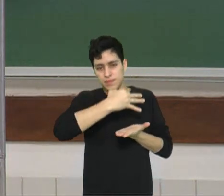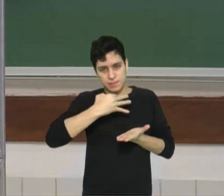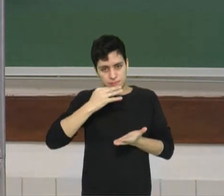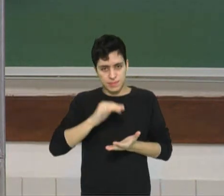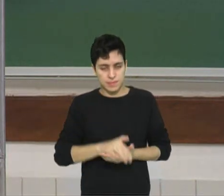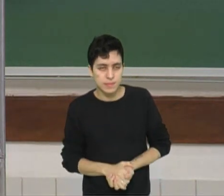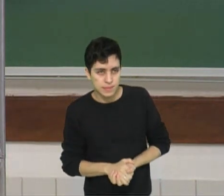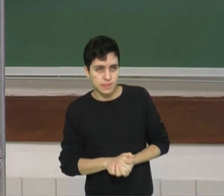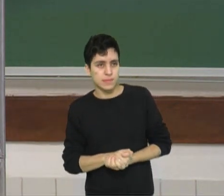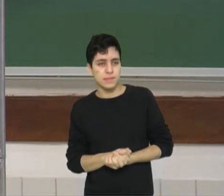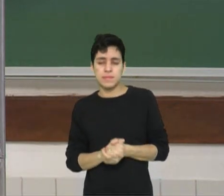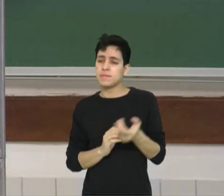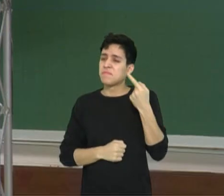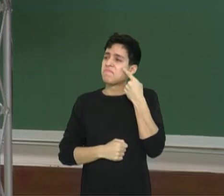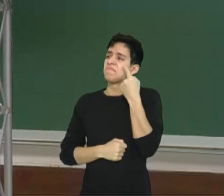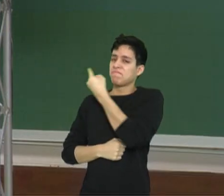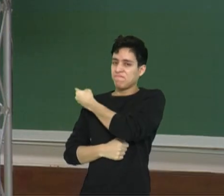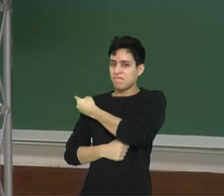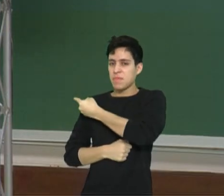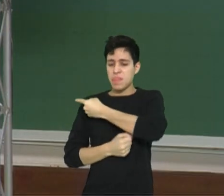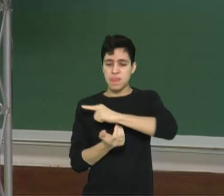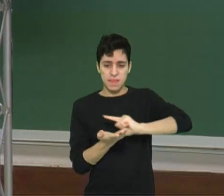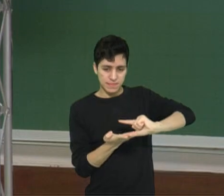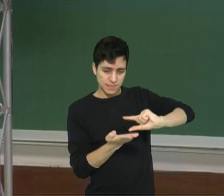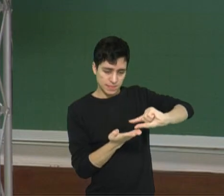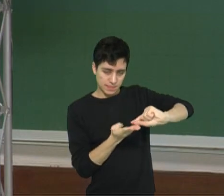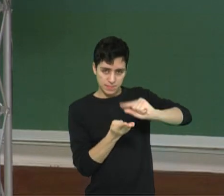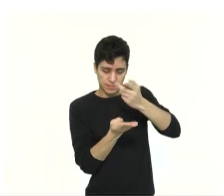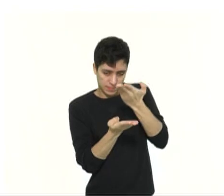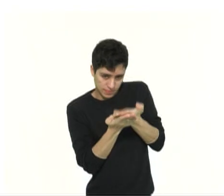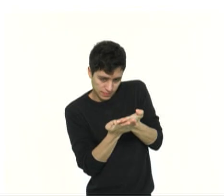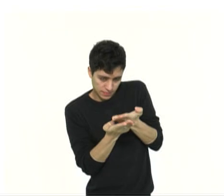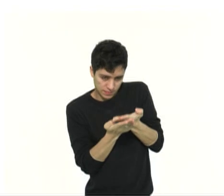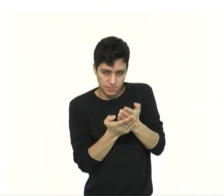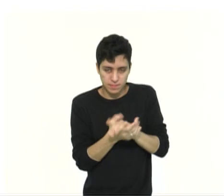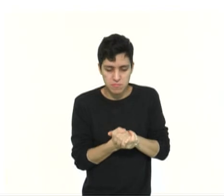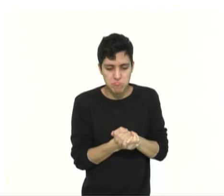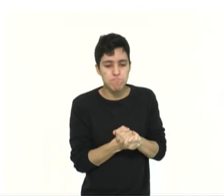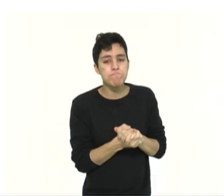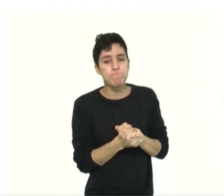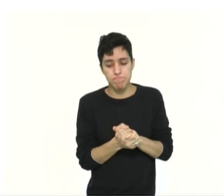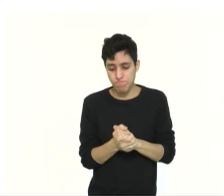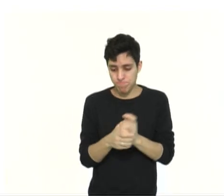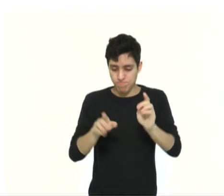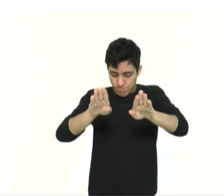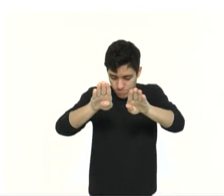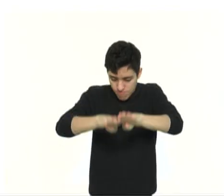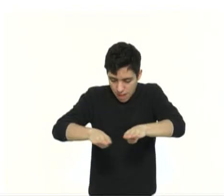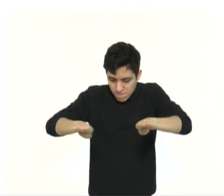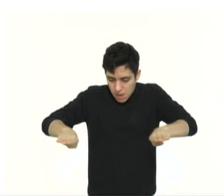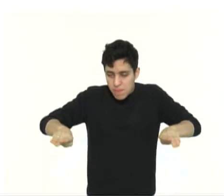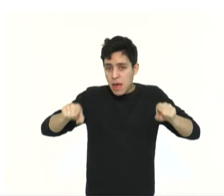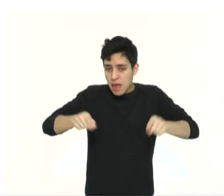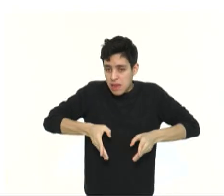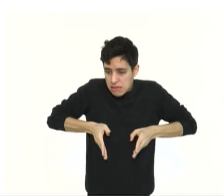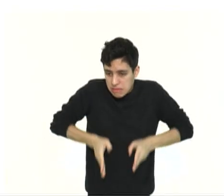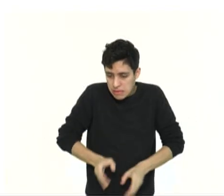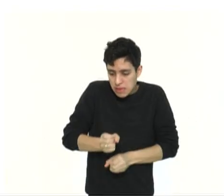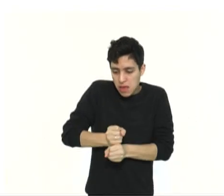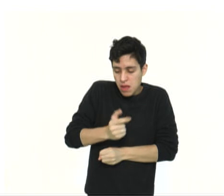implícitas, identificar tese e argumentos. Continuamos com um fragmento do artigo de opinião da